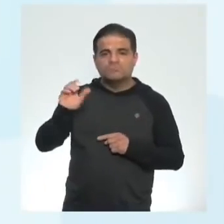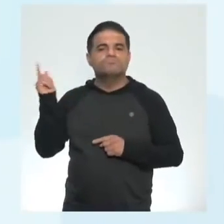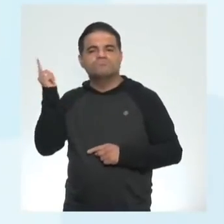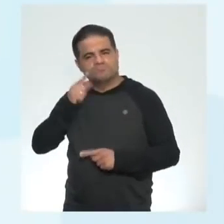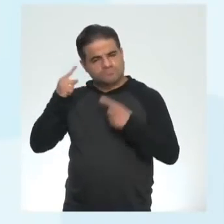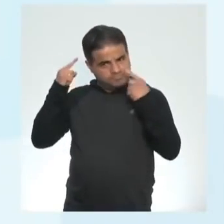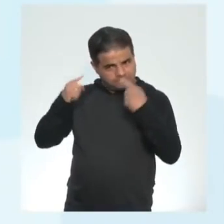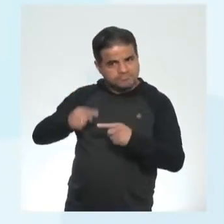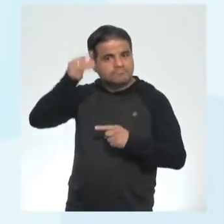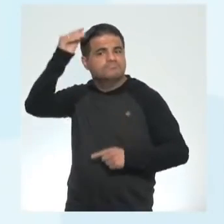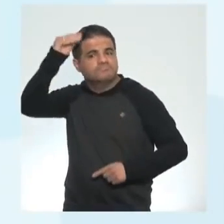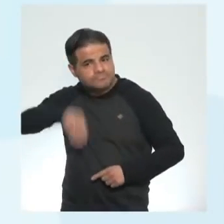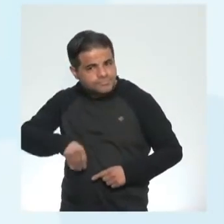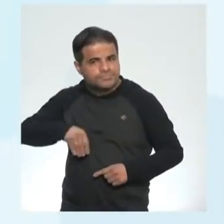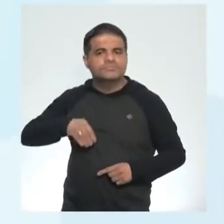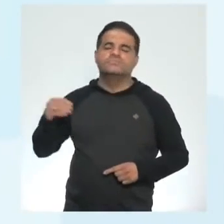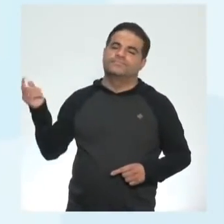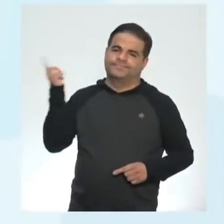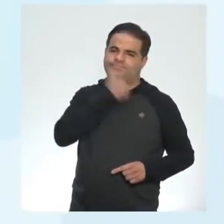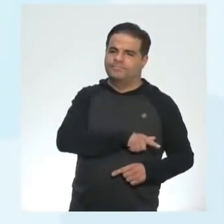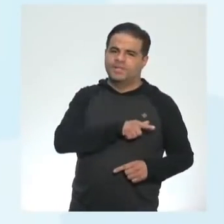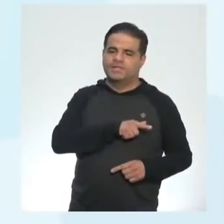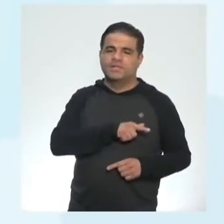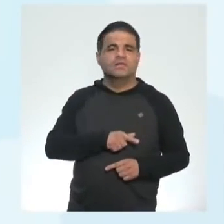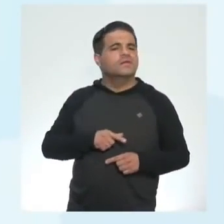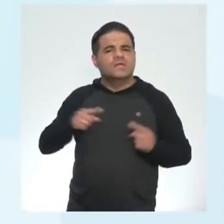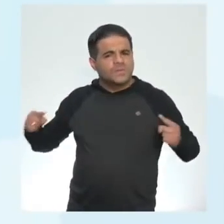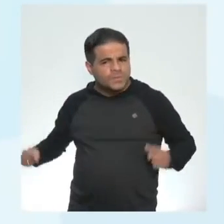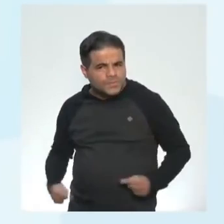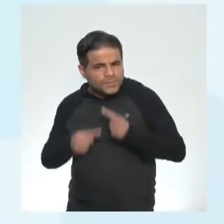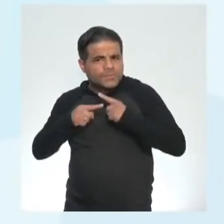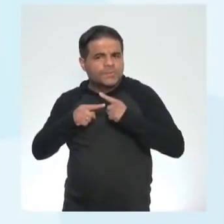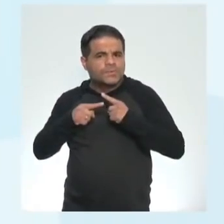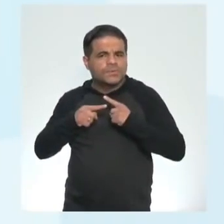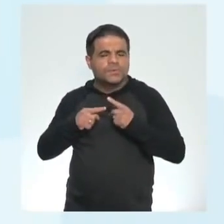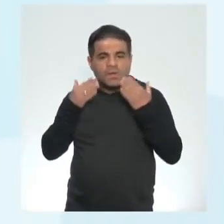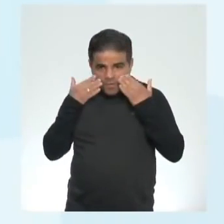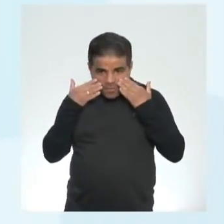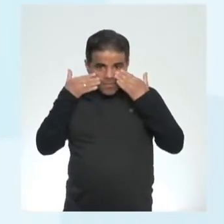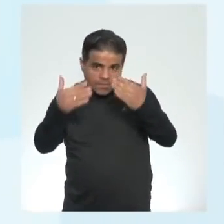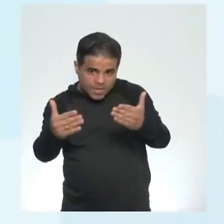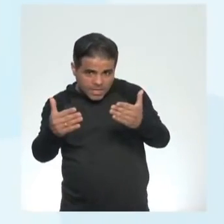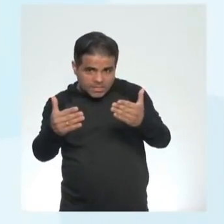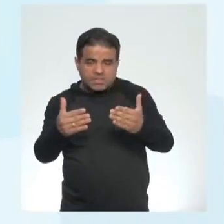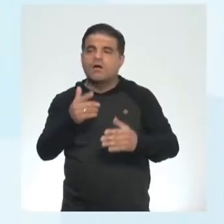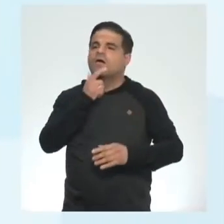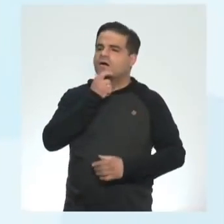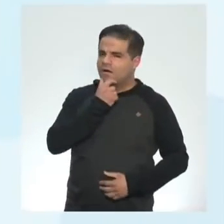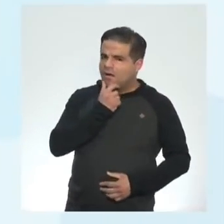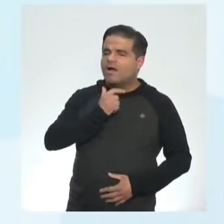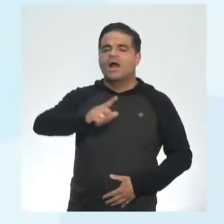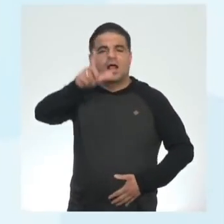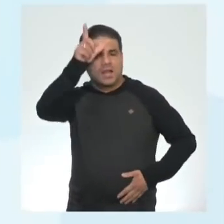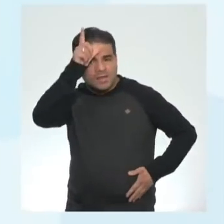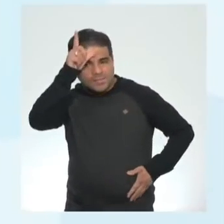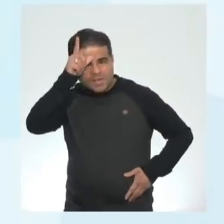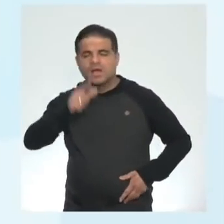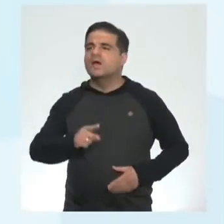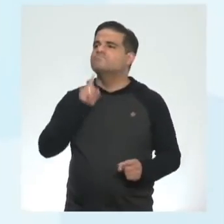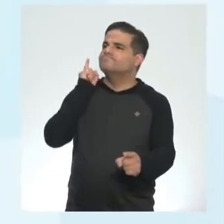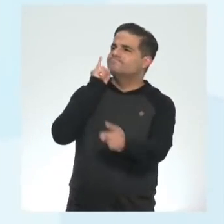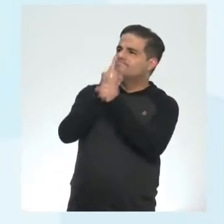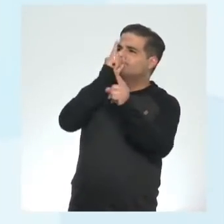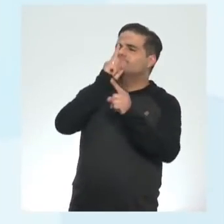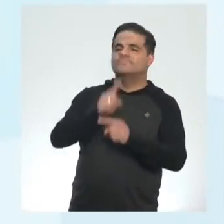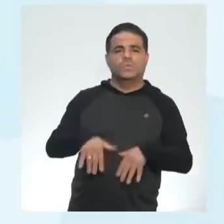alemães recuem. Legal? E as batalhas da frente oriental? A Alemanha, eles achavam que